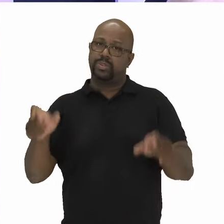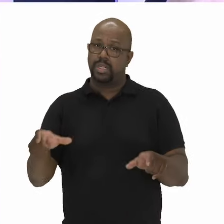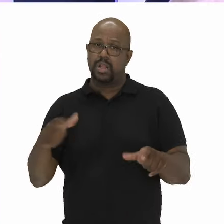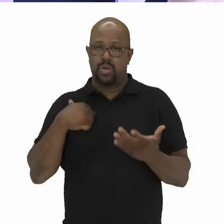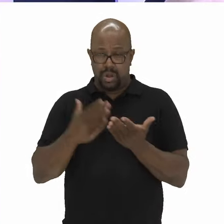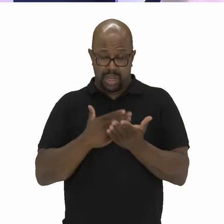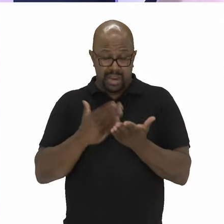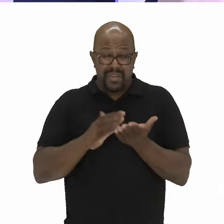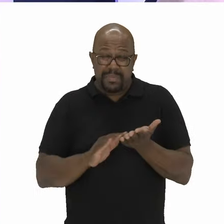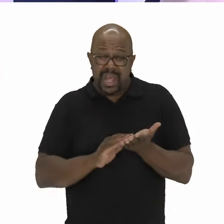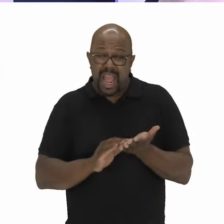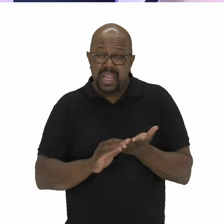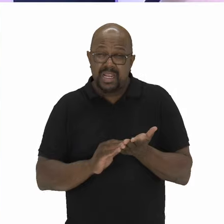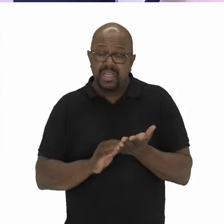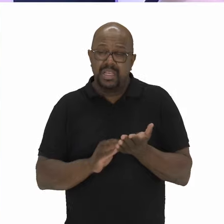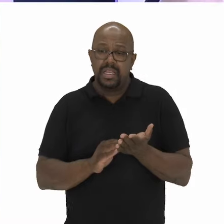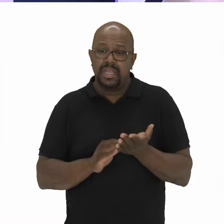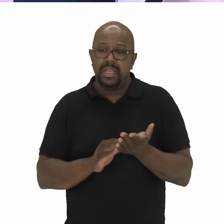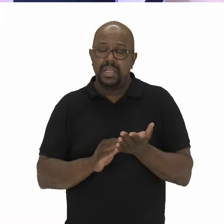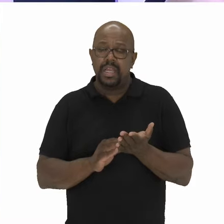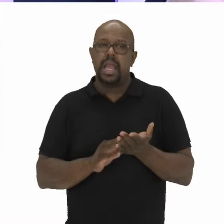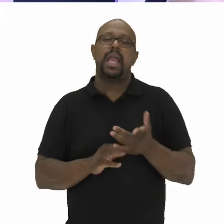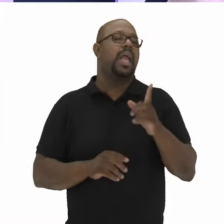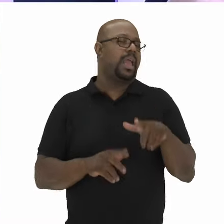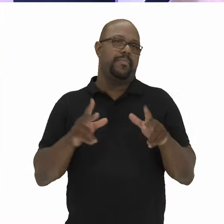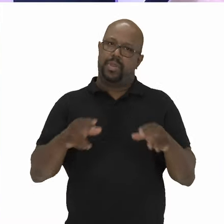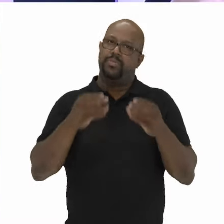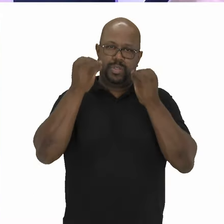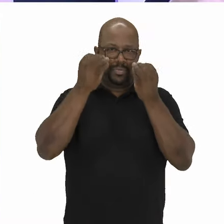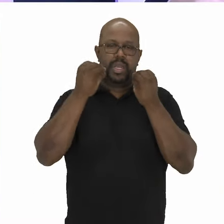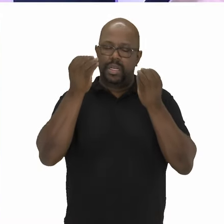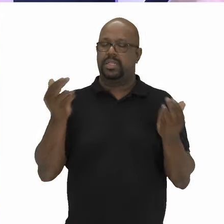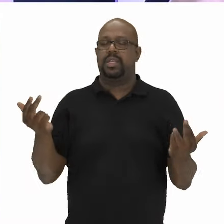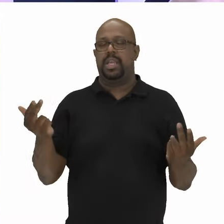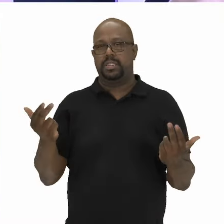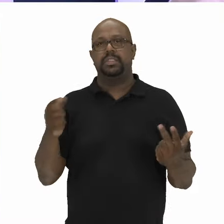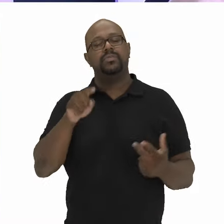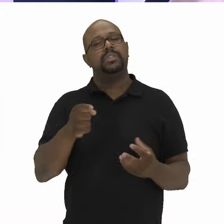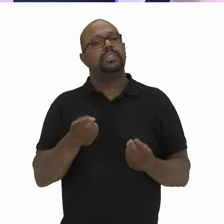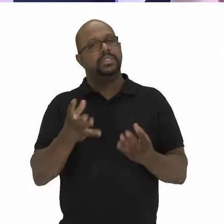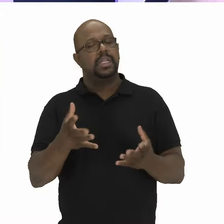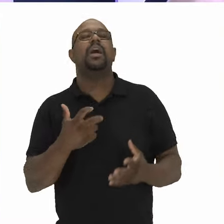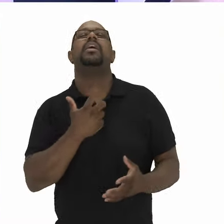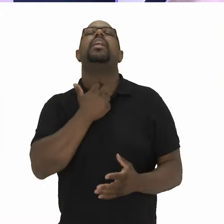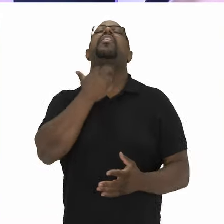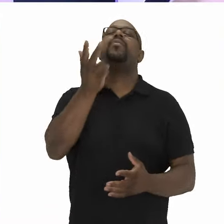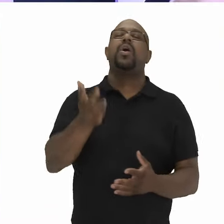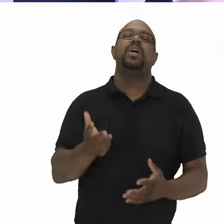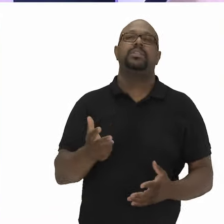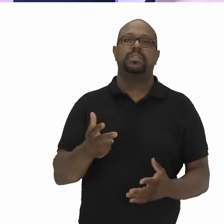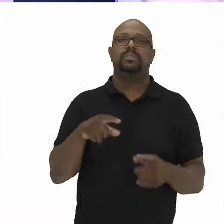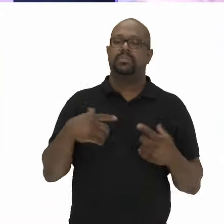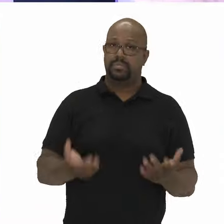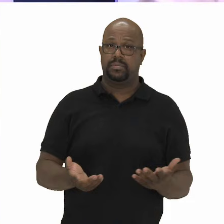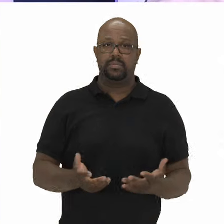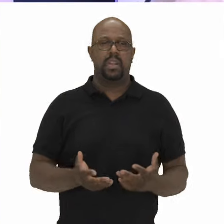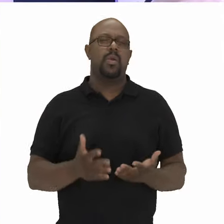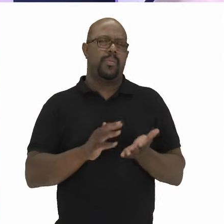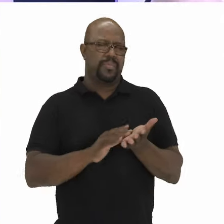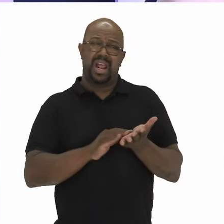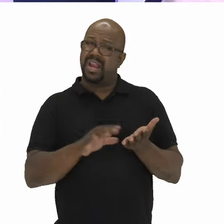pess agem quando livro é briley é a mesma experiência você cria a voz o